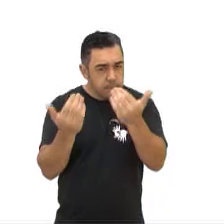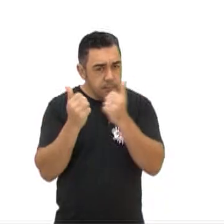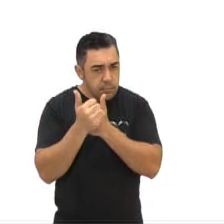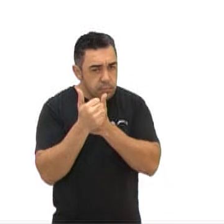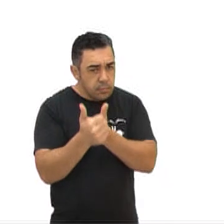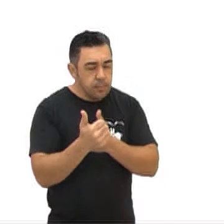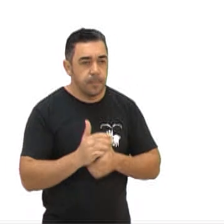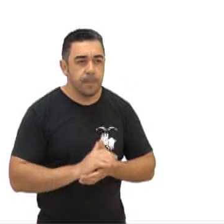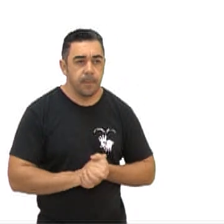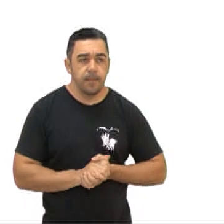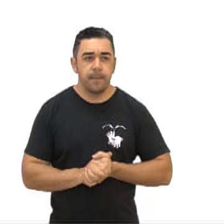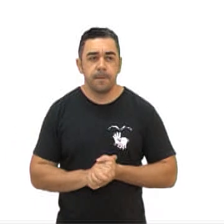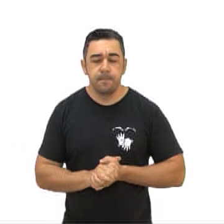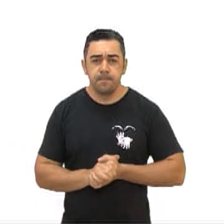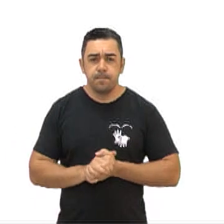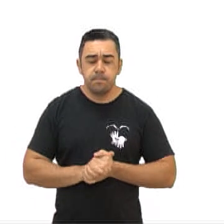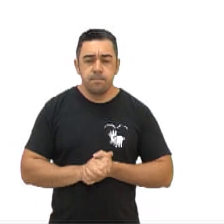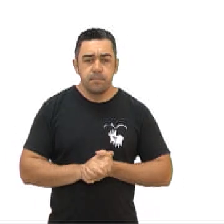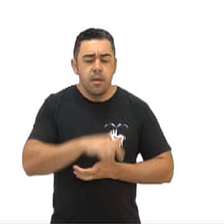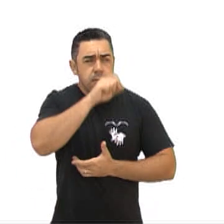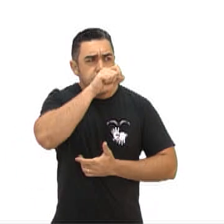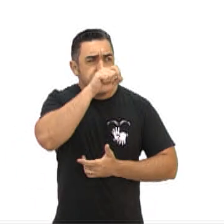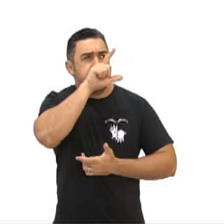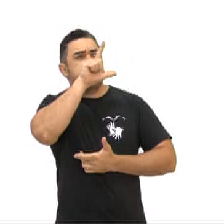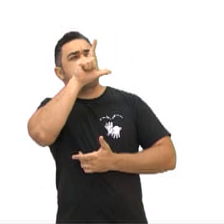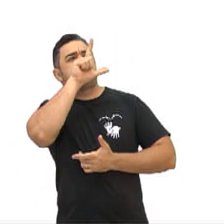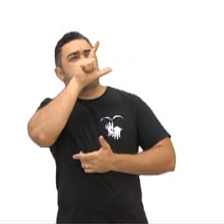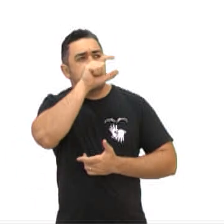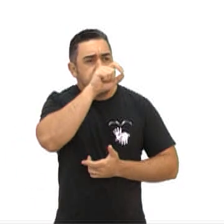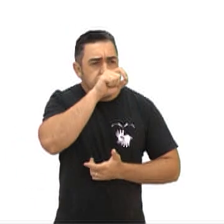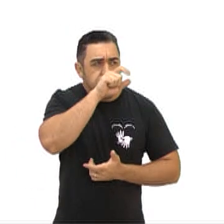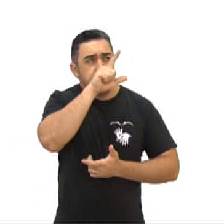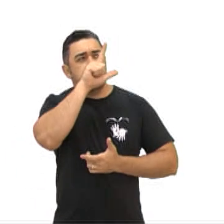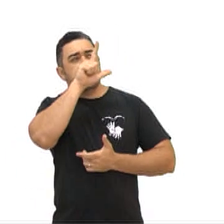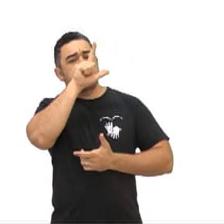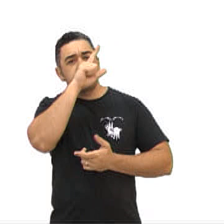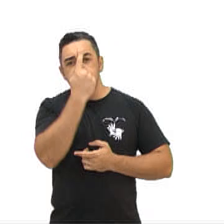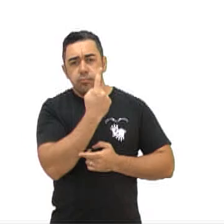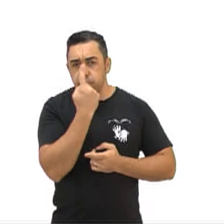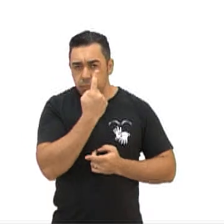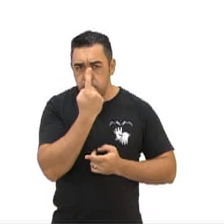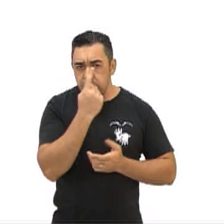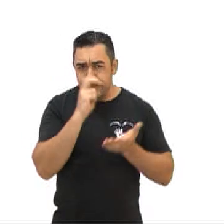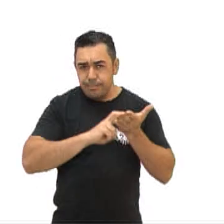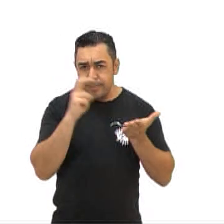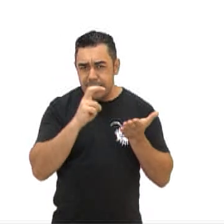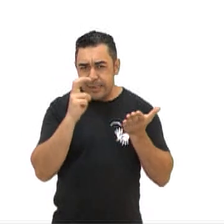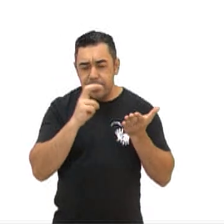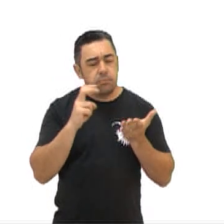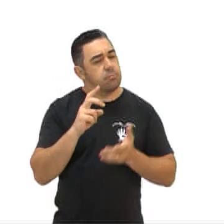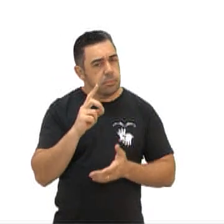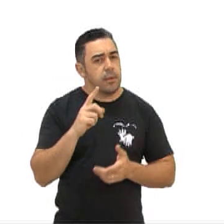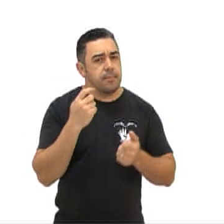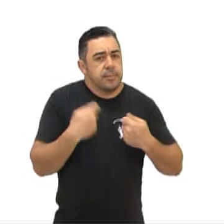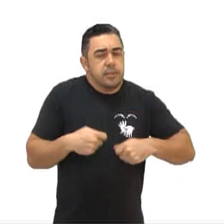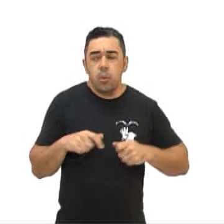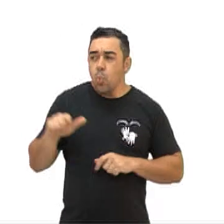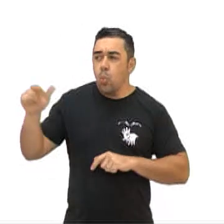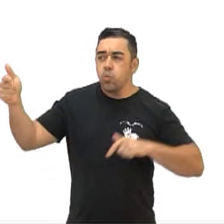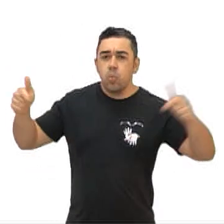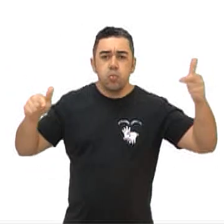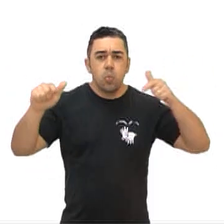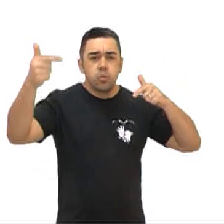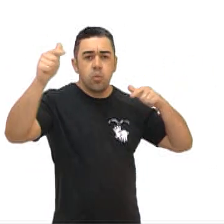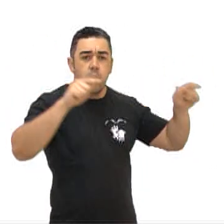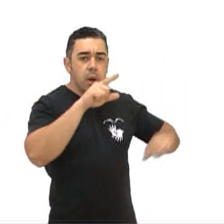leitura. Um galo sozinho não tece uma manhã, ele precisará sempre de outros galos,